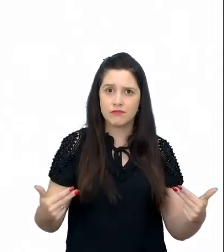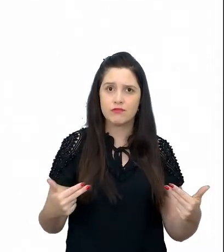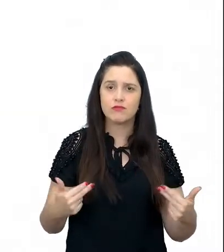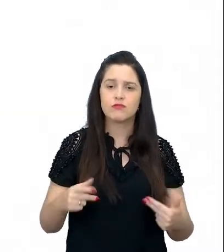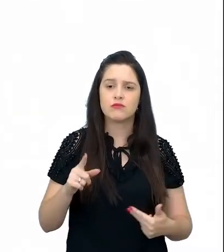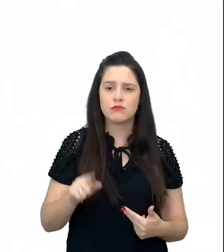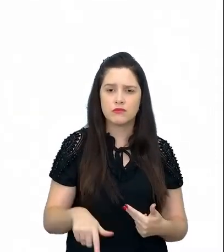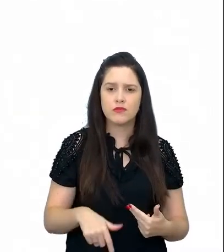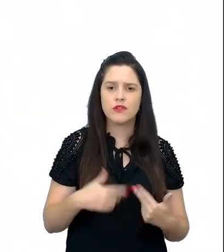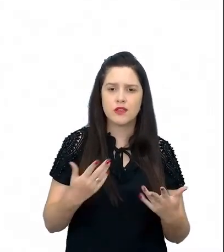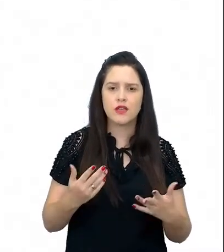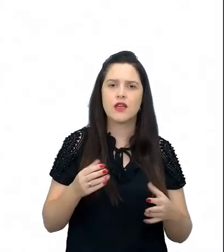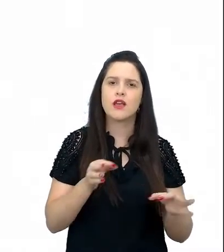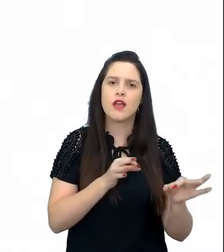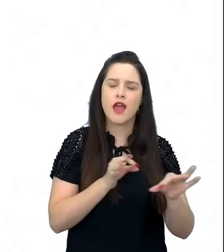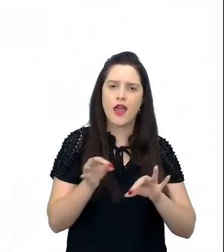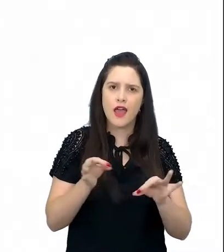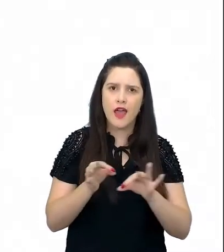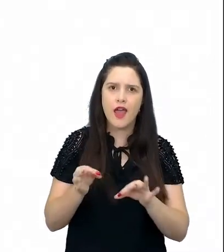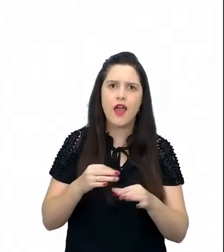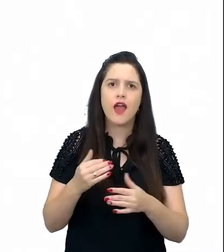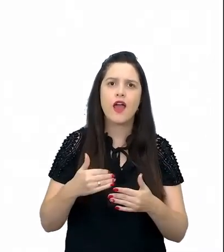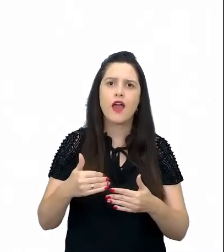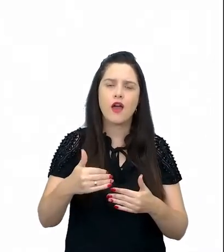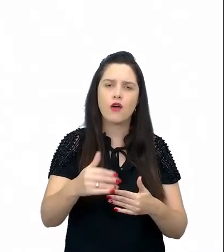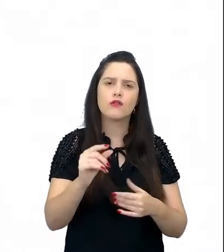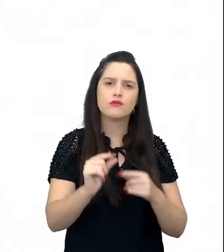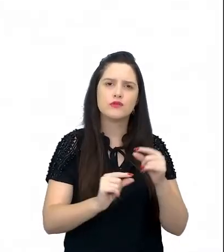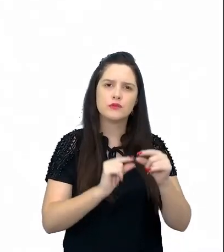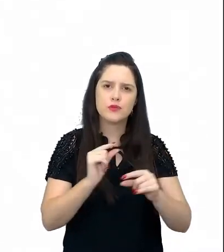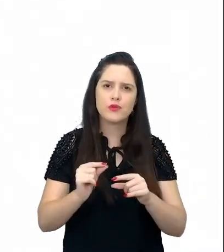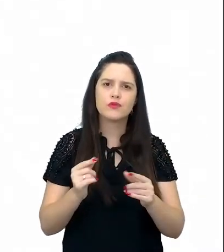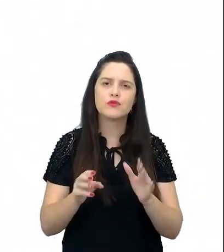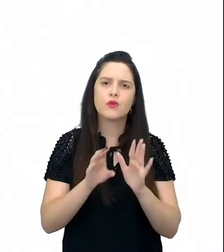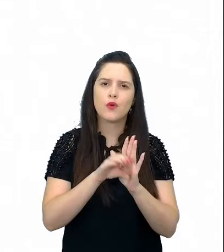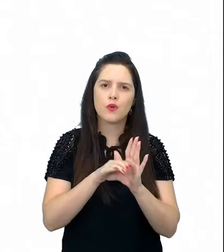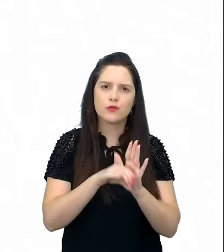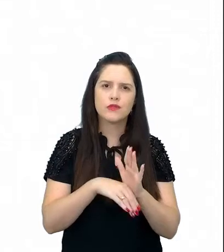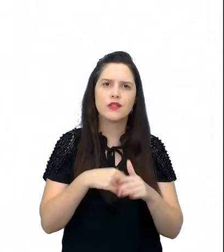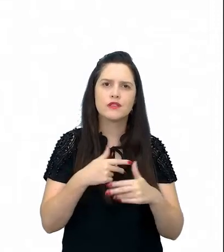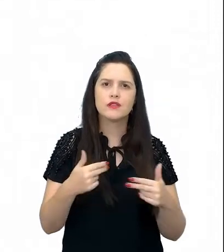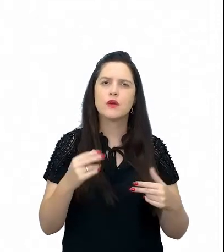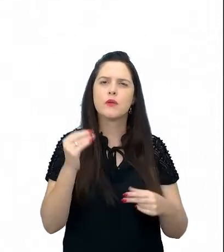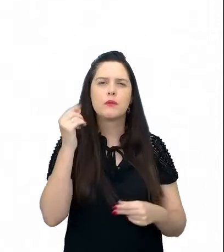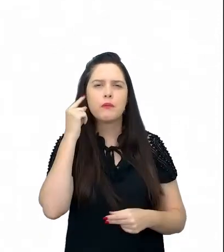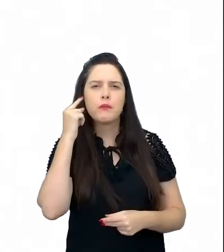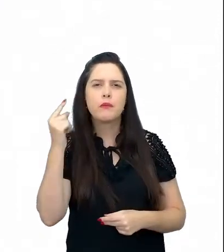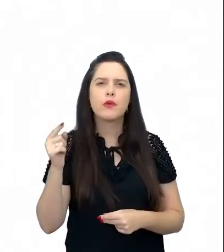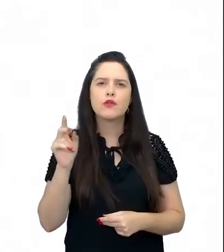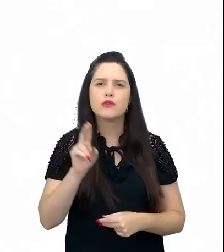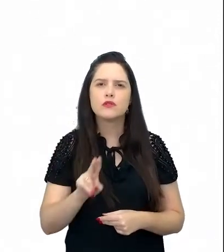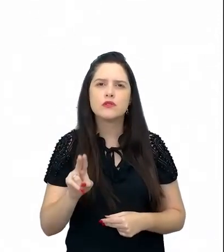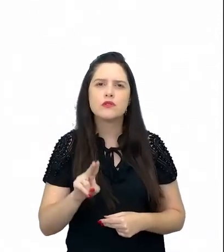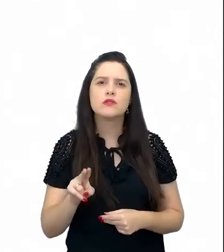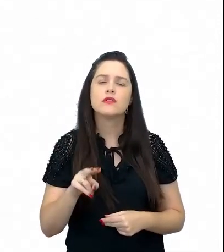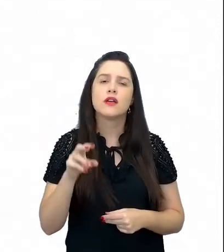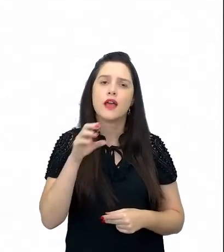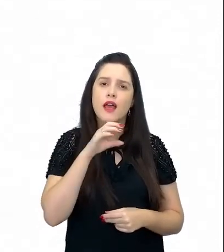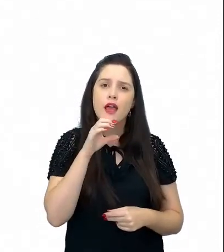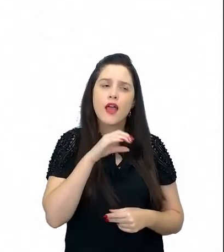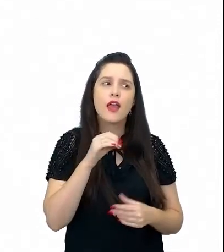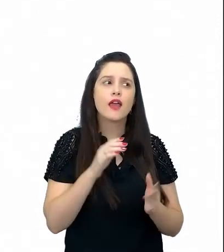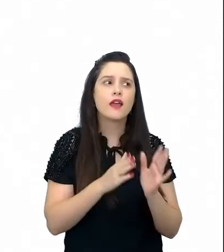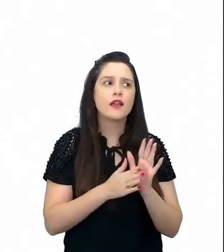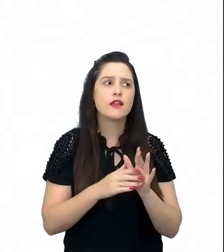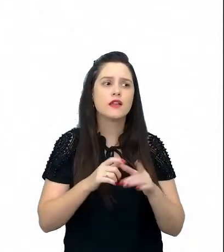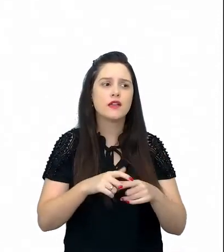eu compro 2 pãezinhos, custa, vamos supor, R$ 2. Se eu compro 10 pãezinhos, quantos reais vai custar? Já não é uma grandeza o quê?